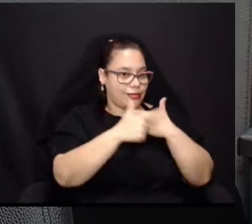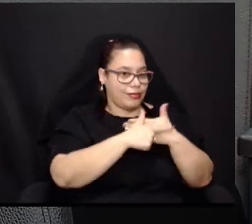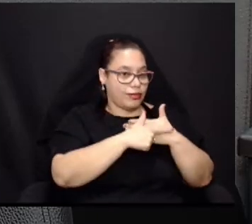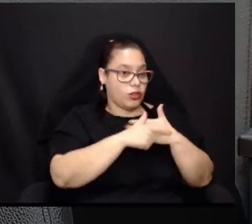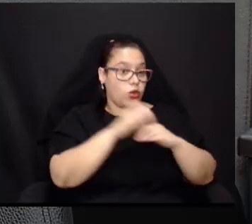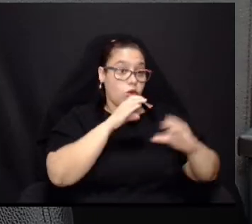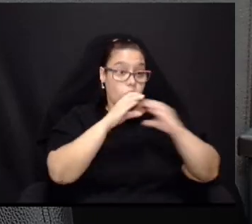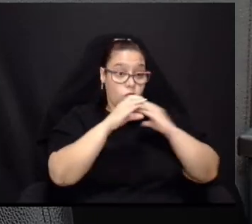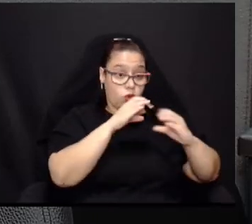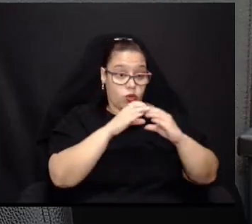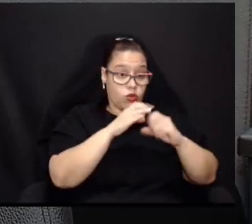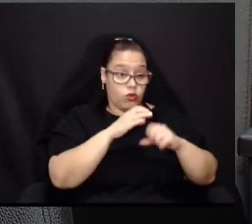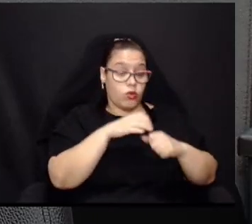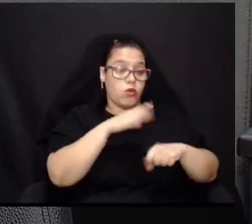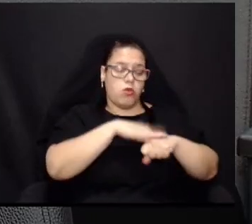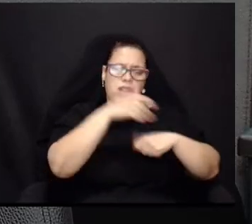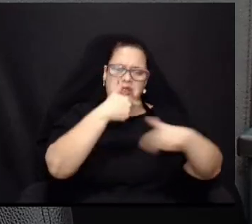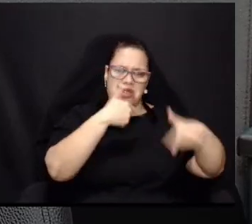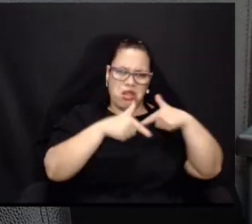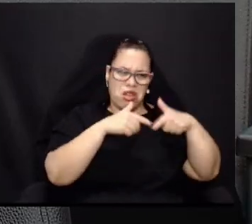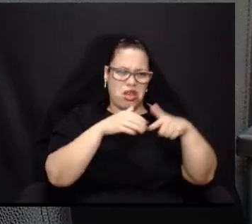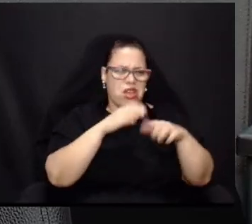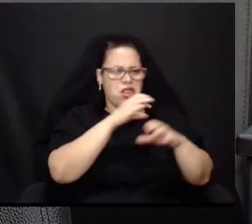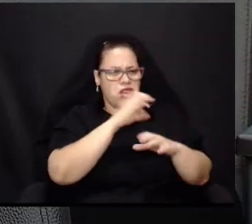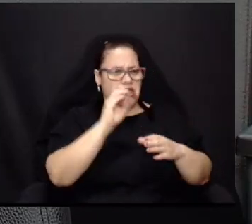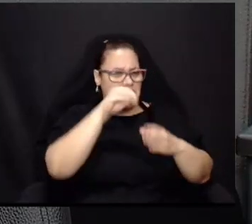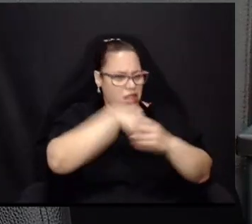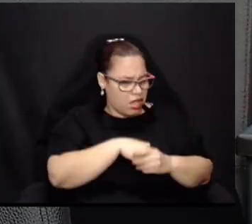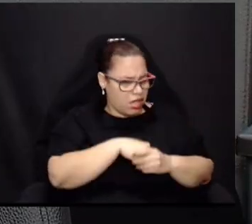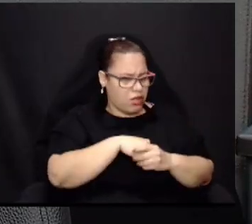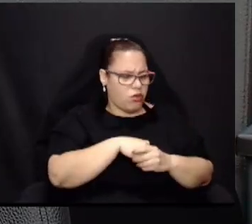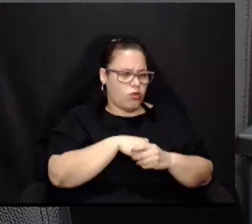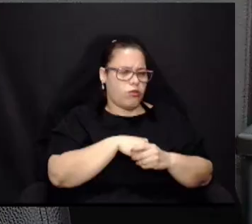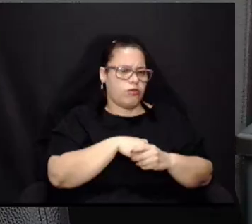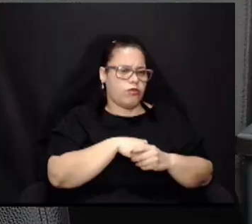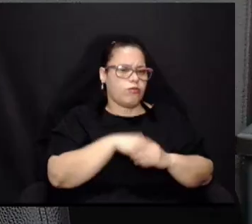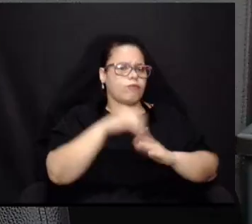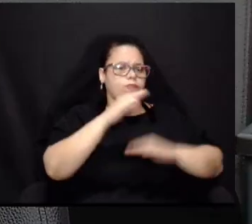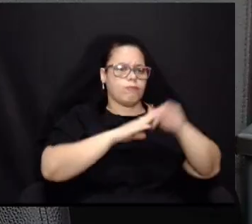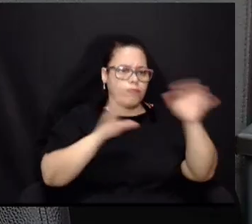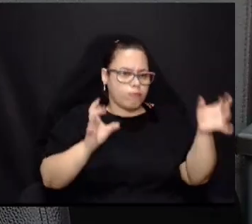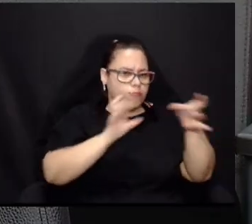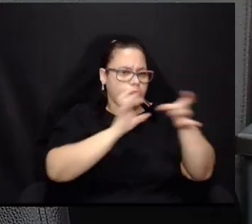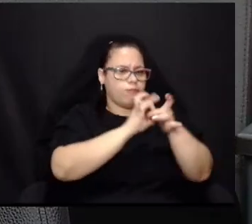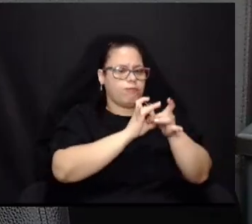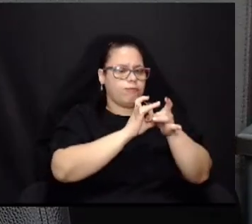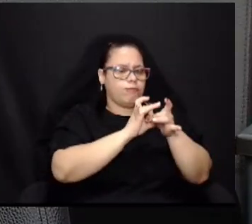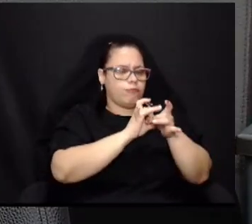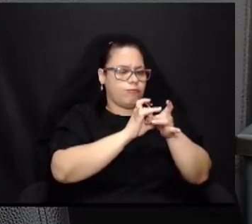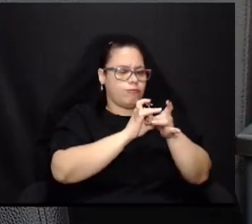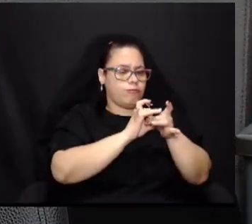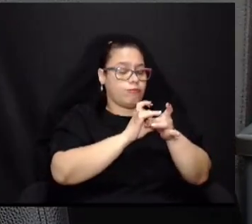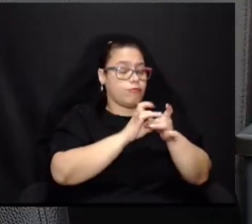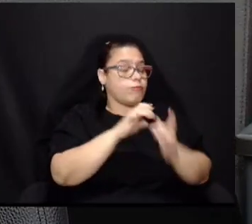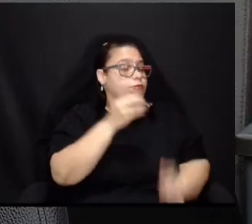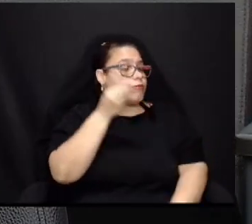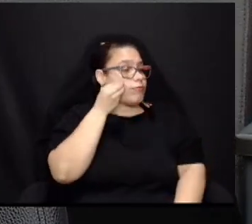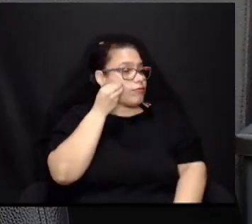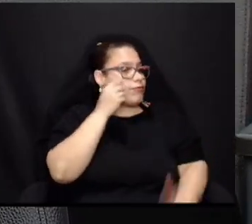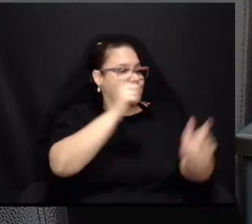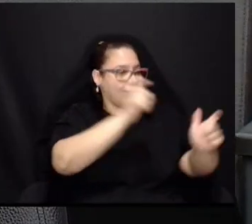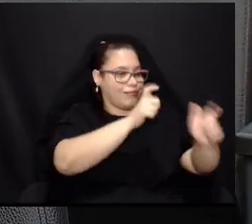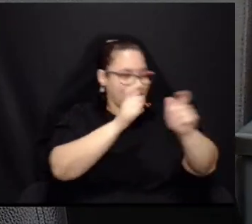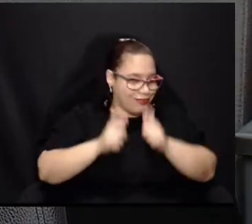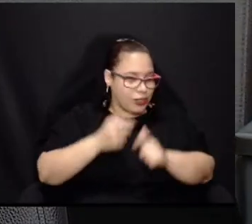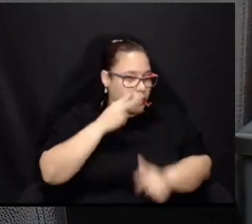eu trabalhe com a comunicação interna, a gente é um setor integrado, então a gente está em todos os lugares, inclusive olhando o público